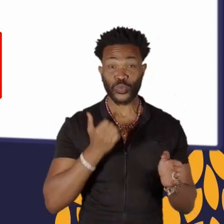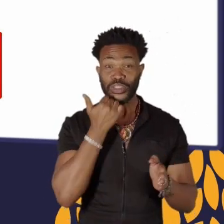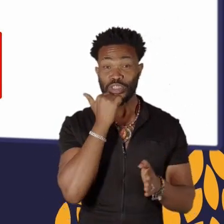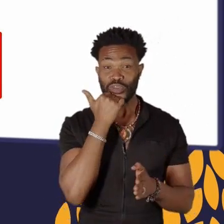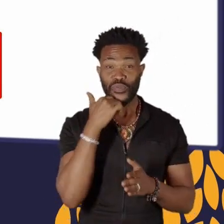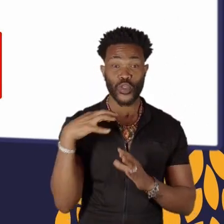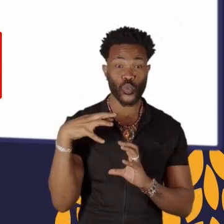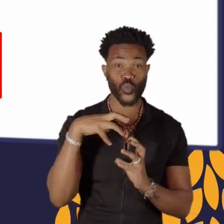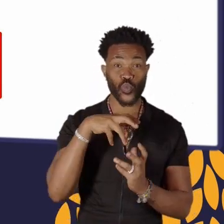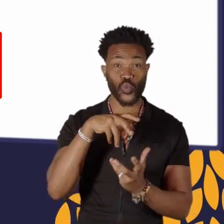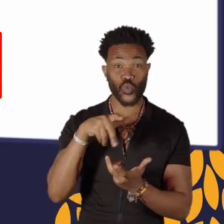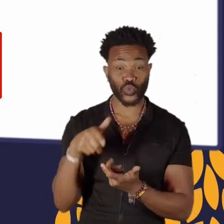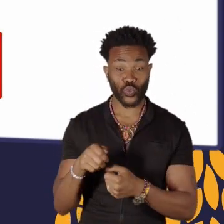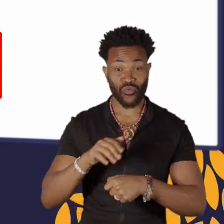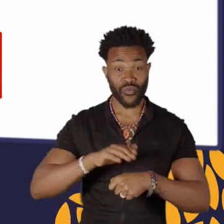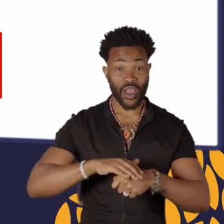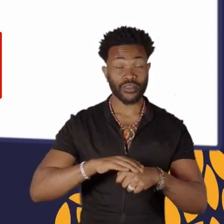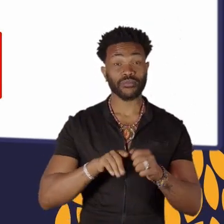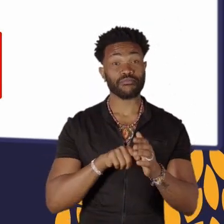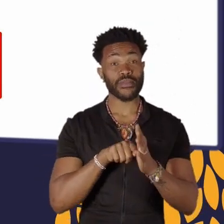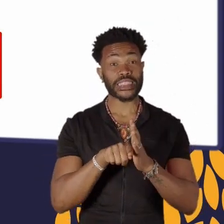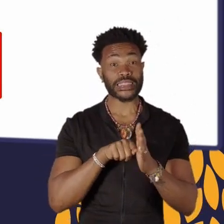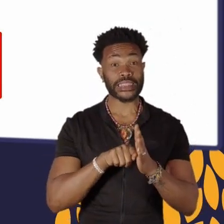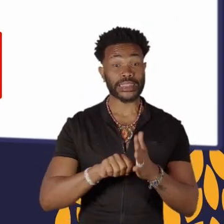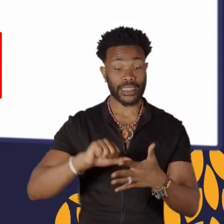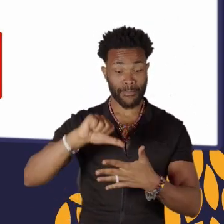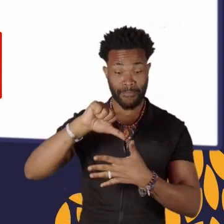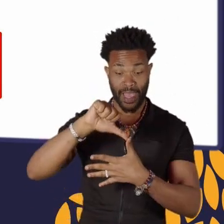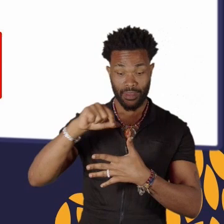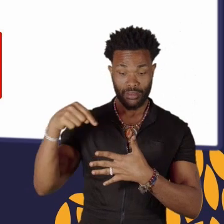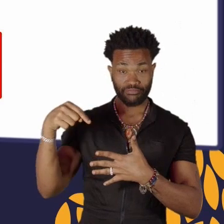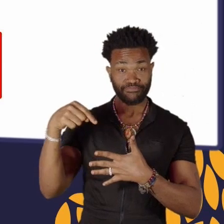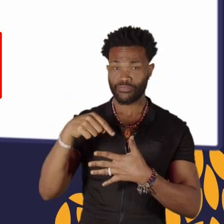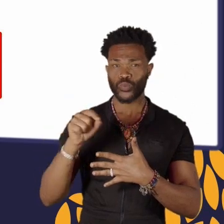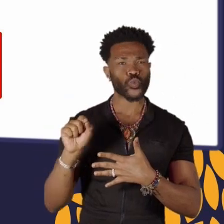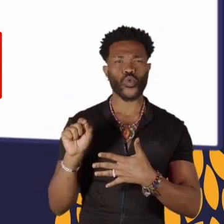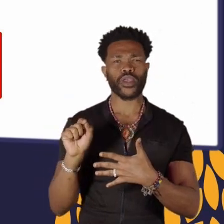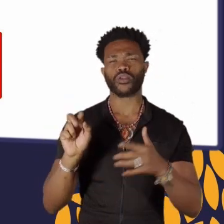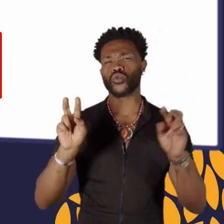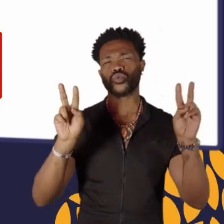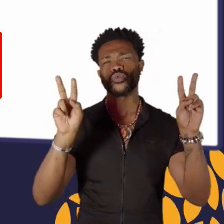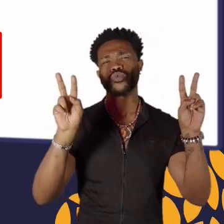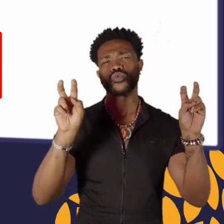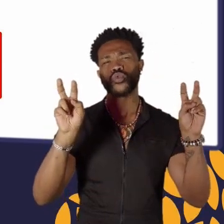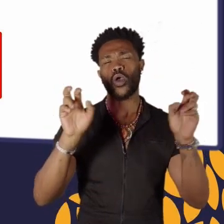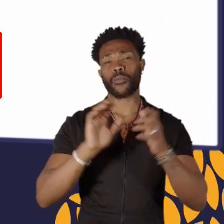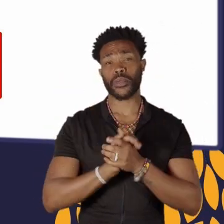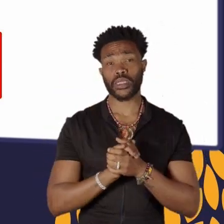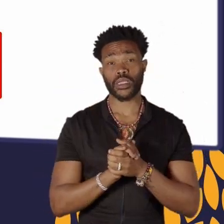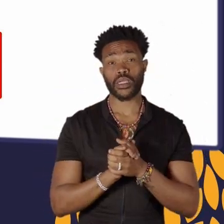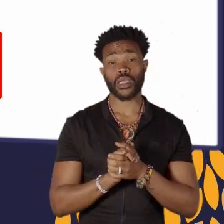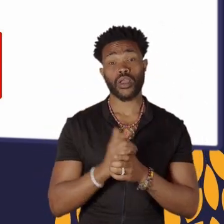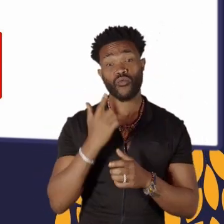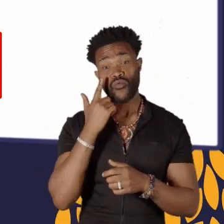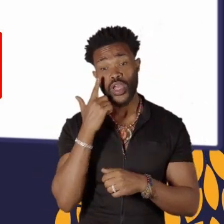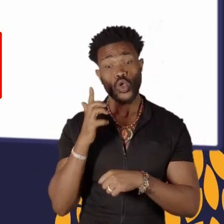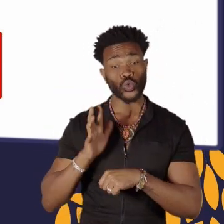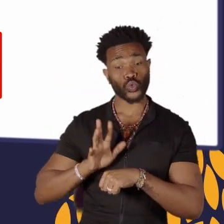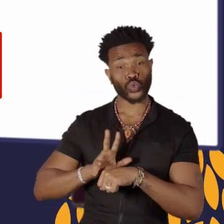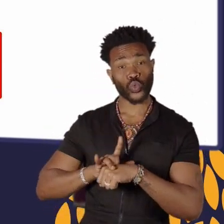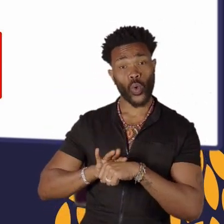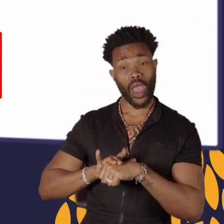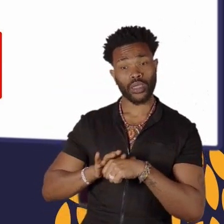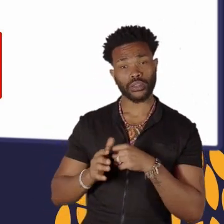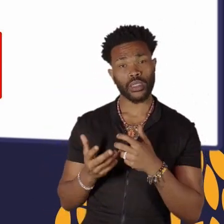mundo, em que eles fizeram uma pesquisa na América do Sul com relação ao peso da doença, que é um